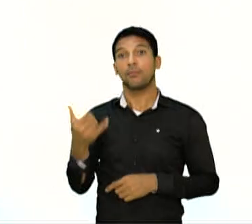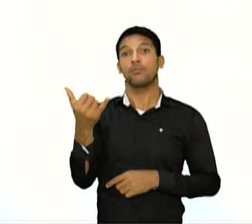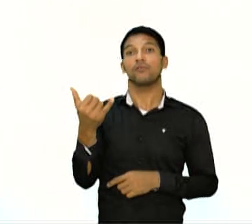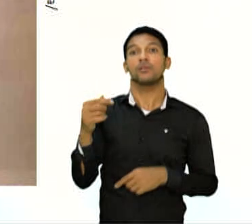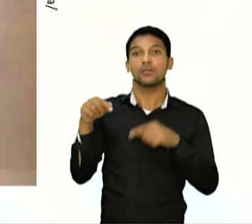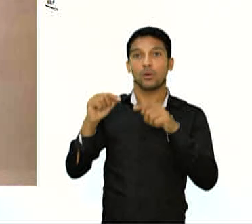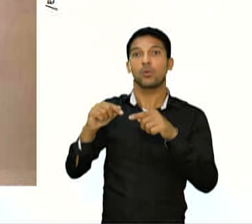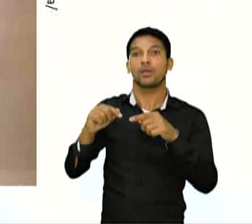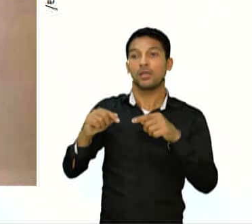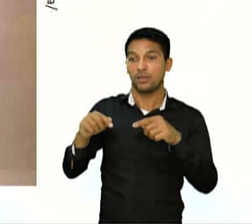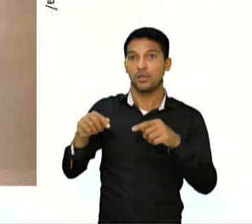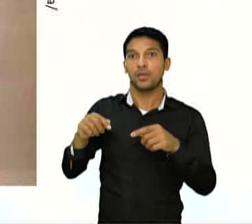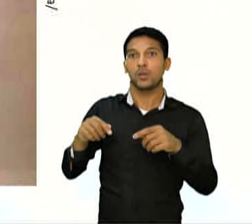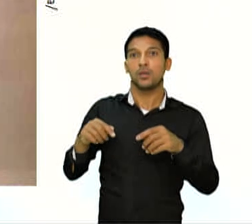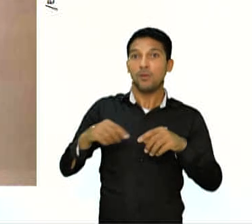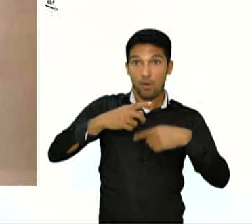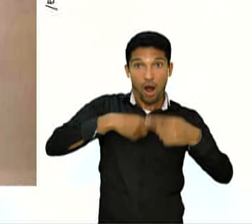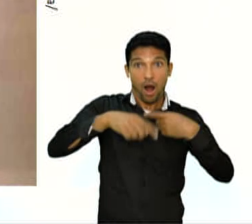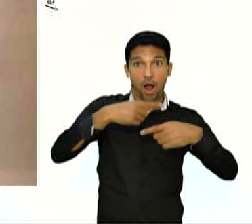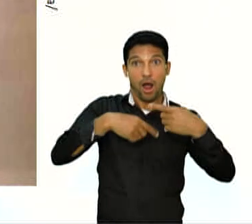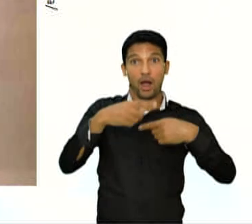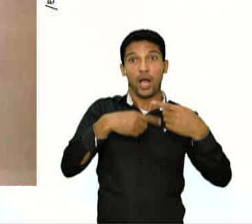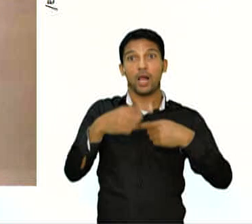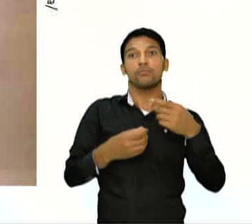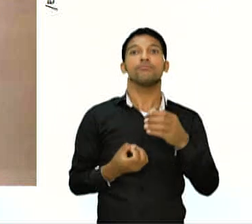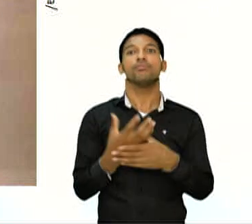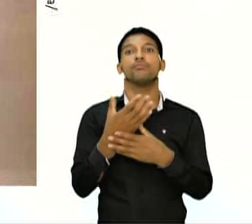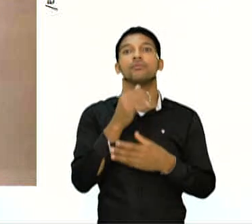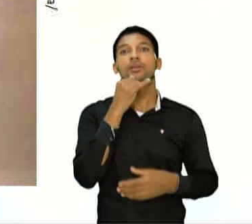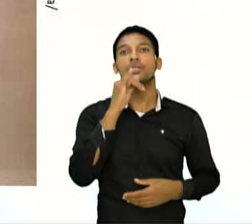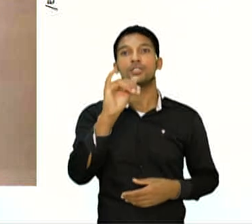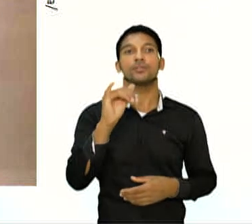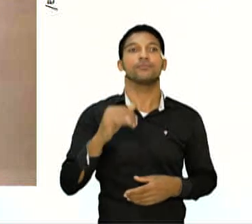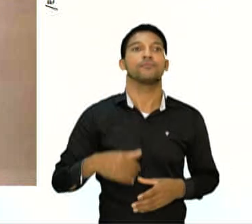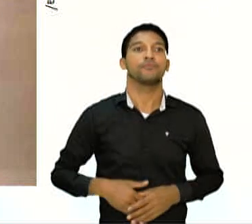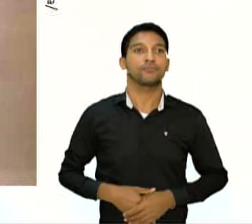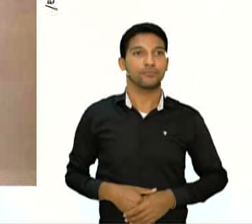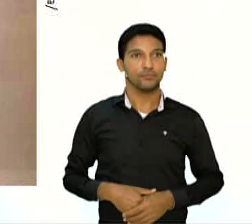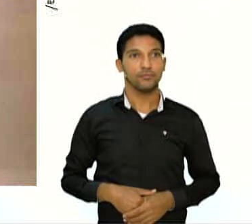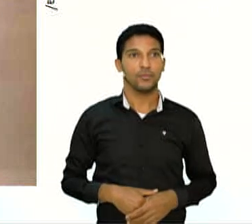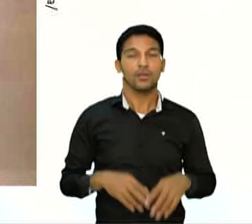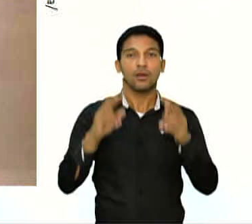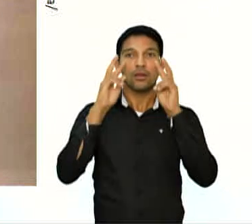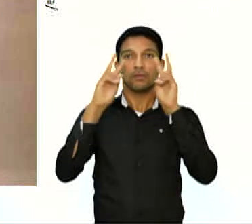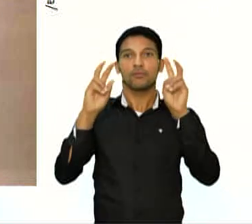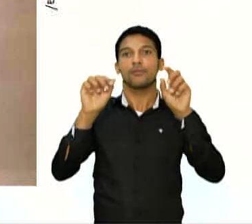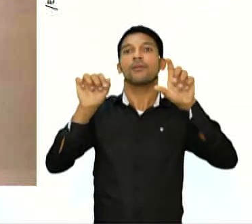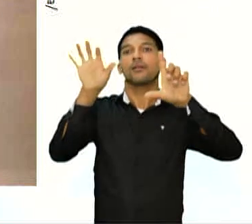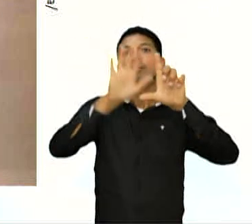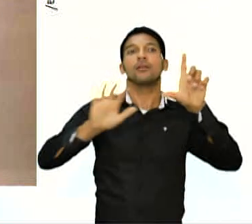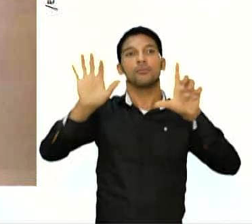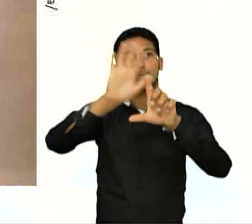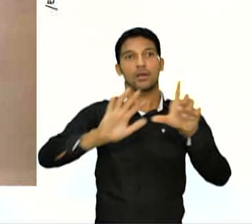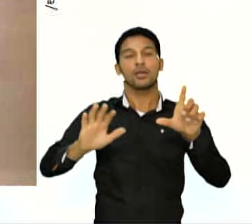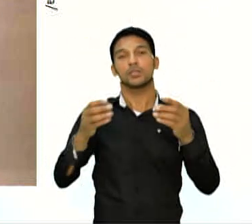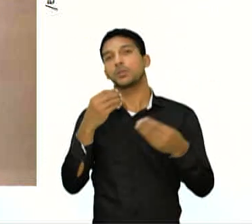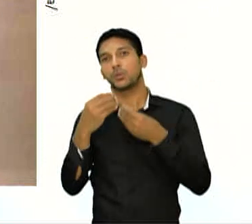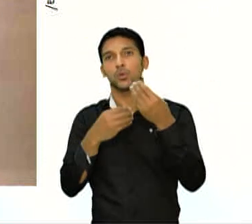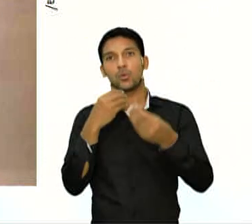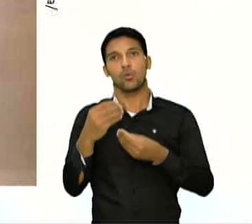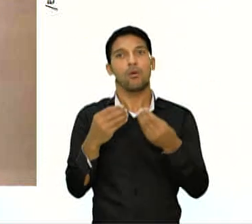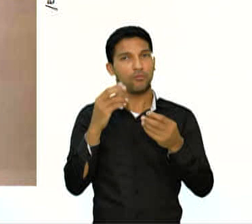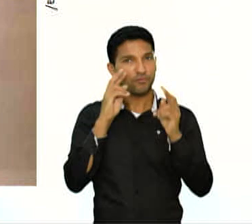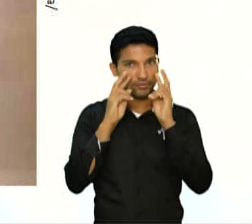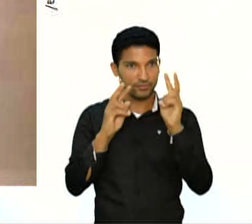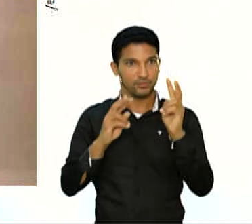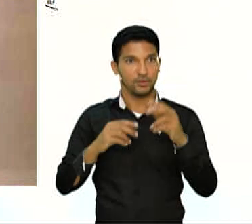gerar energia. Na outra sequência, um esquemazinho básico para você ter noção de como é que funciona essa situação.